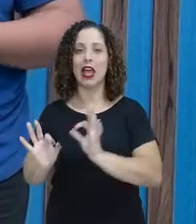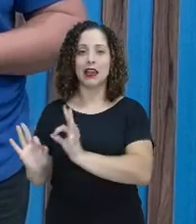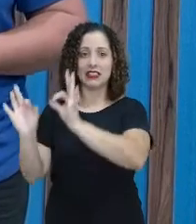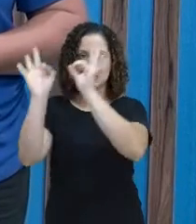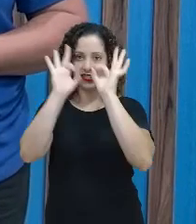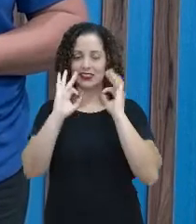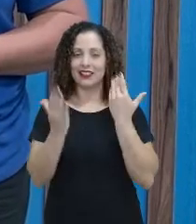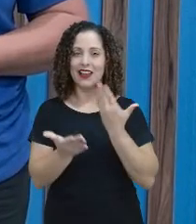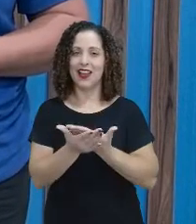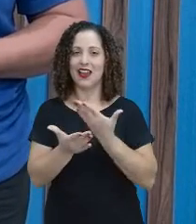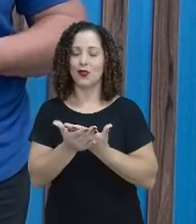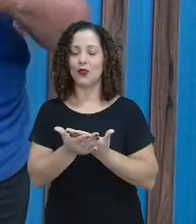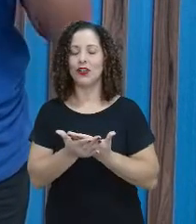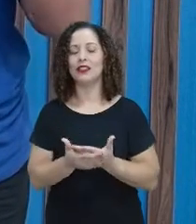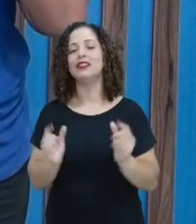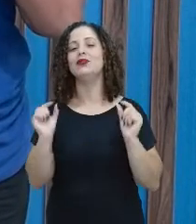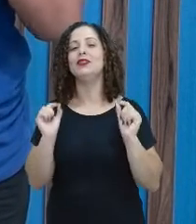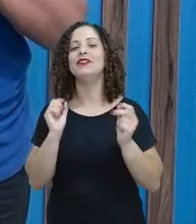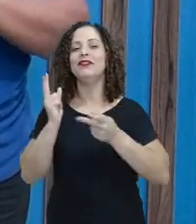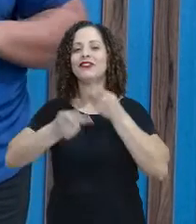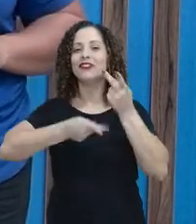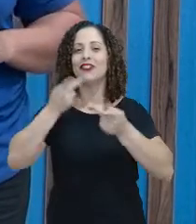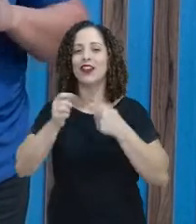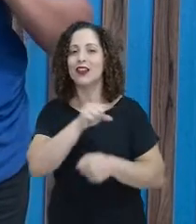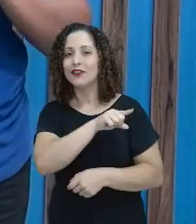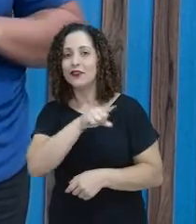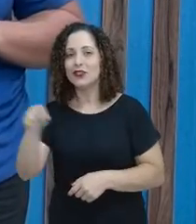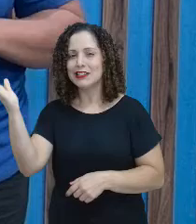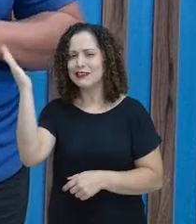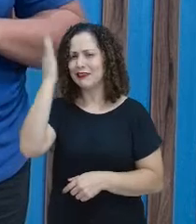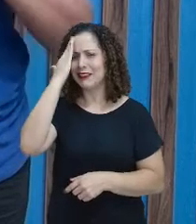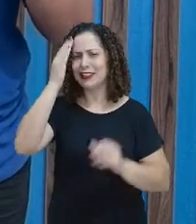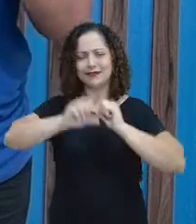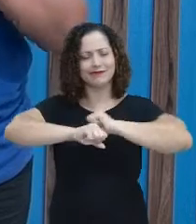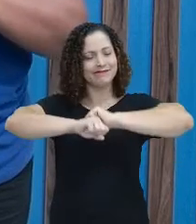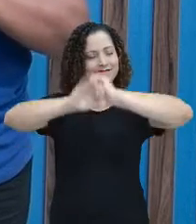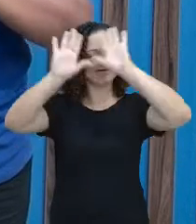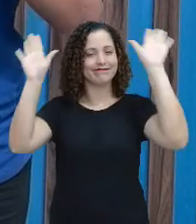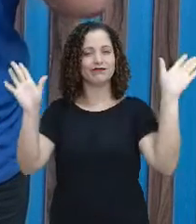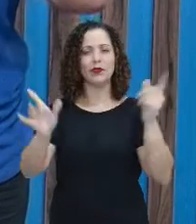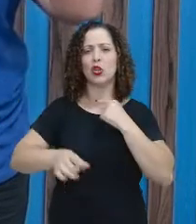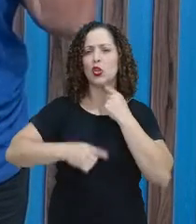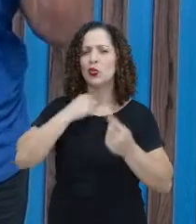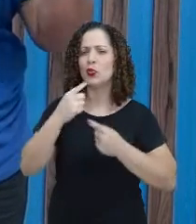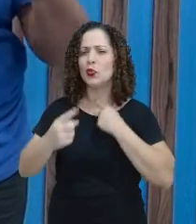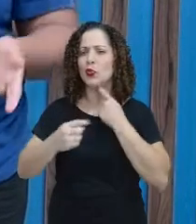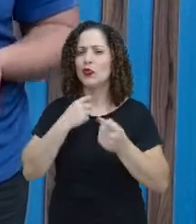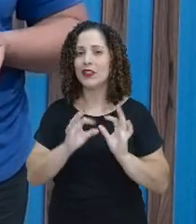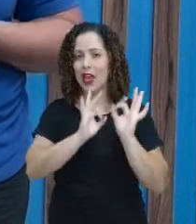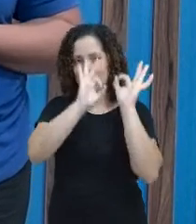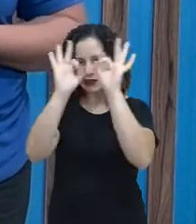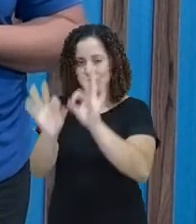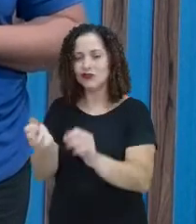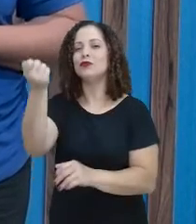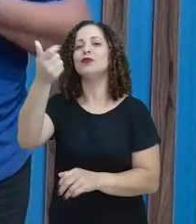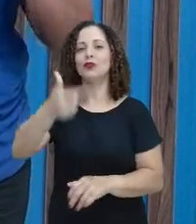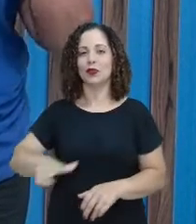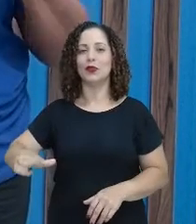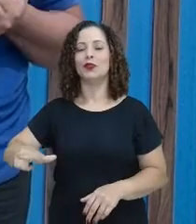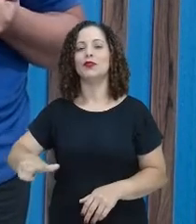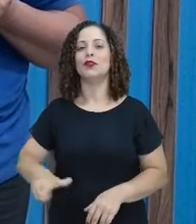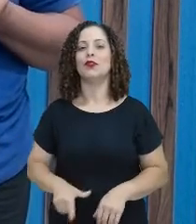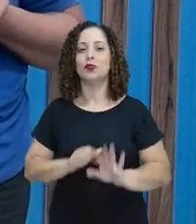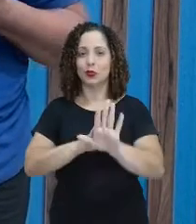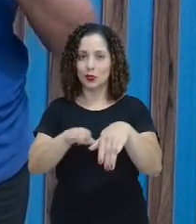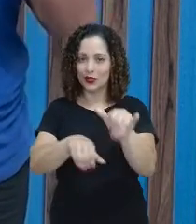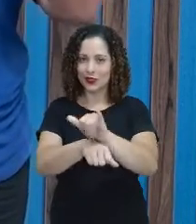a aula e dizer a vocês que eu espero que vocês estejam compreendendo bem direitinho. Se tiver dúvida, assiste novamente a aula lá no